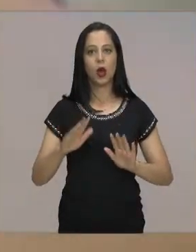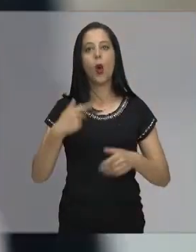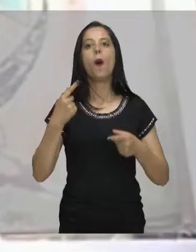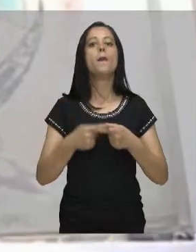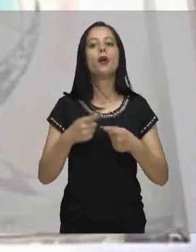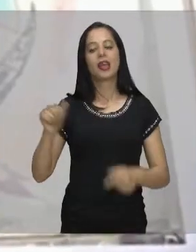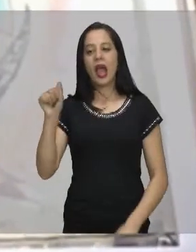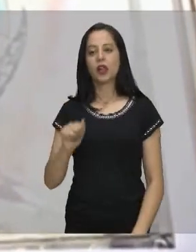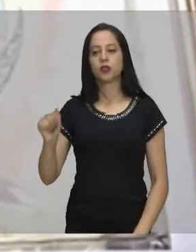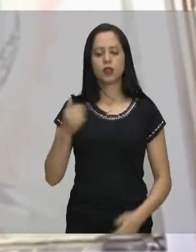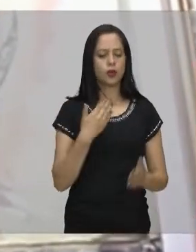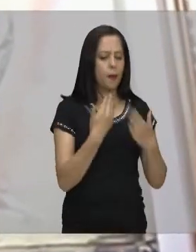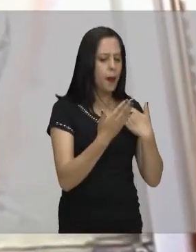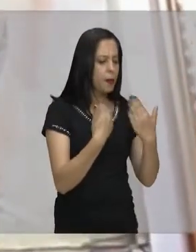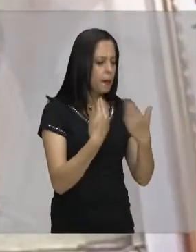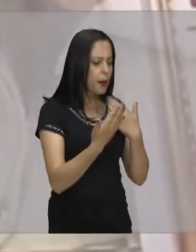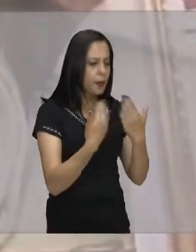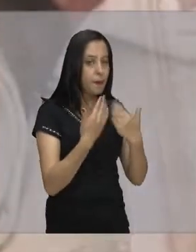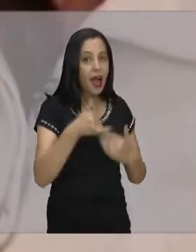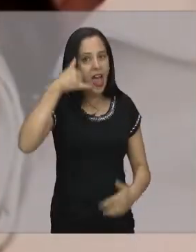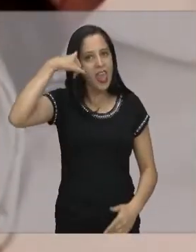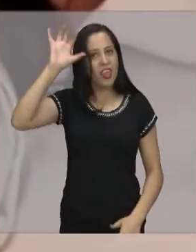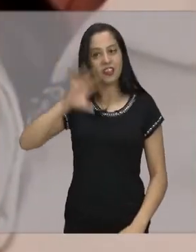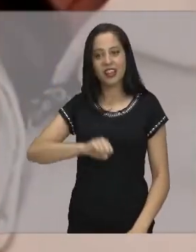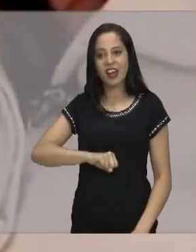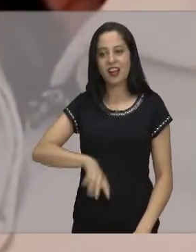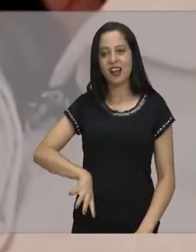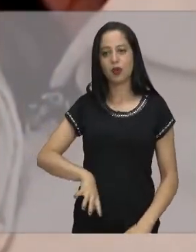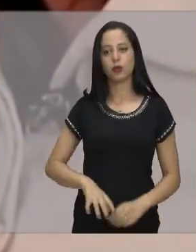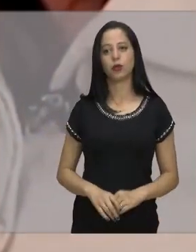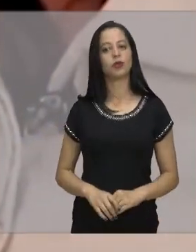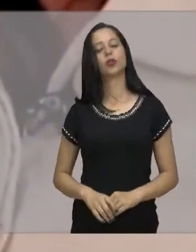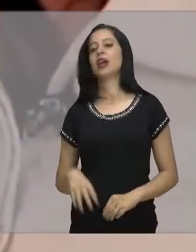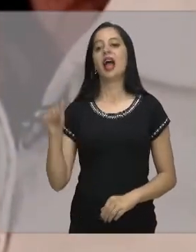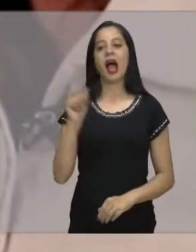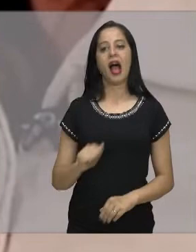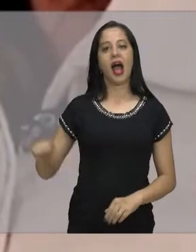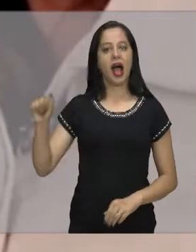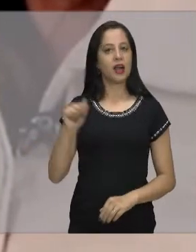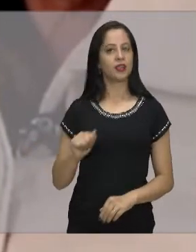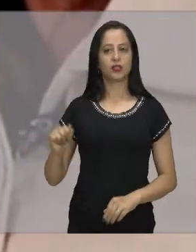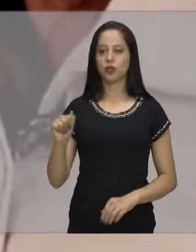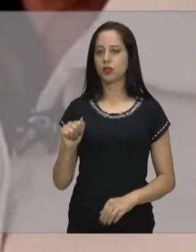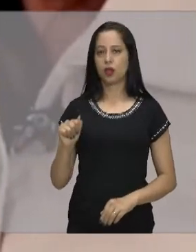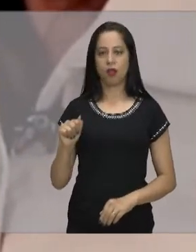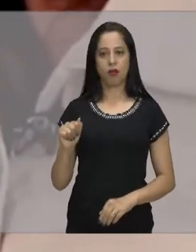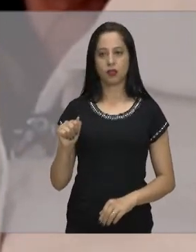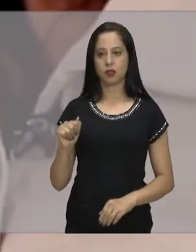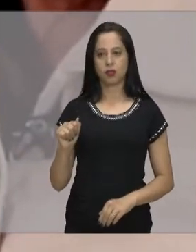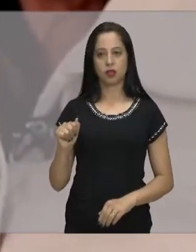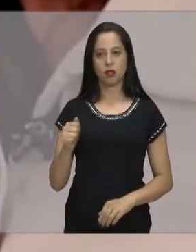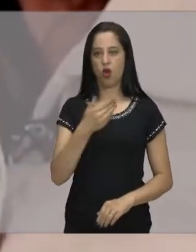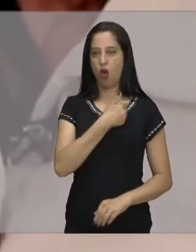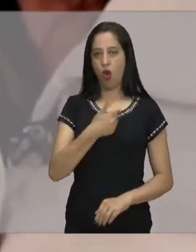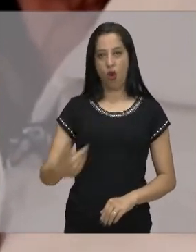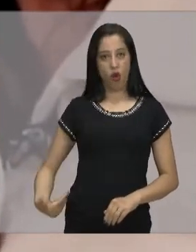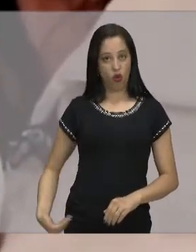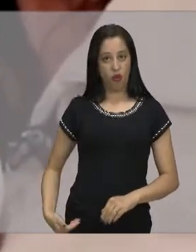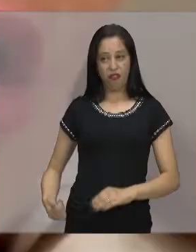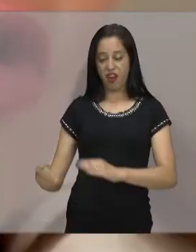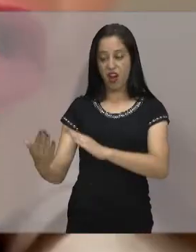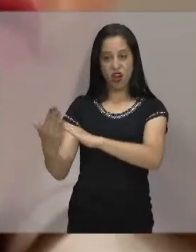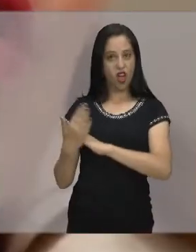próprios filhos tem sido financiar essa causa. A Guadalupe não tem nenhuma ajuda financeira de nenhuma entidade, de